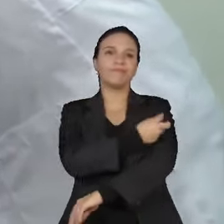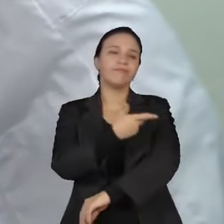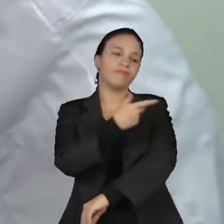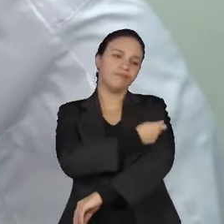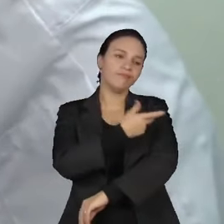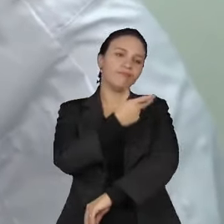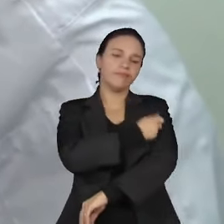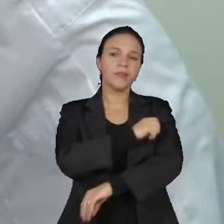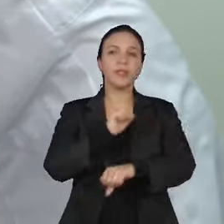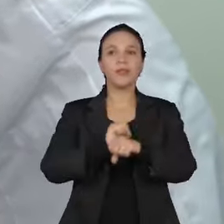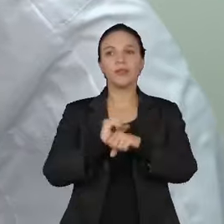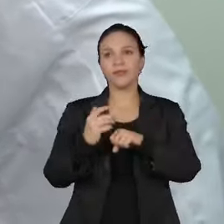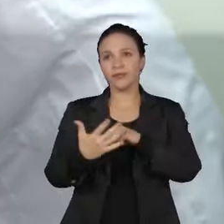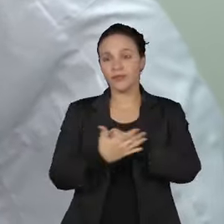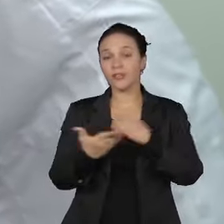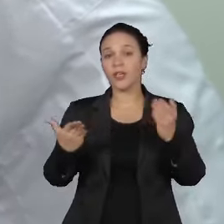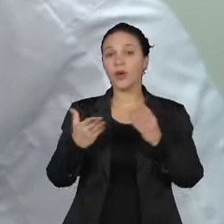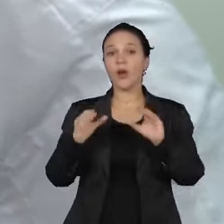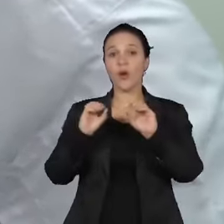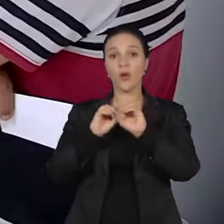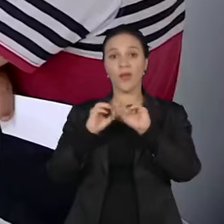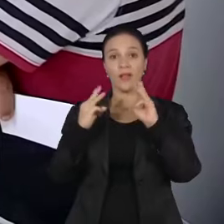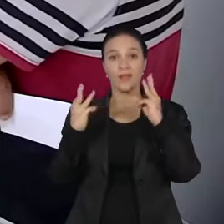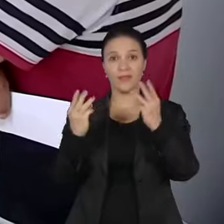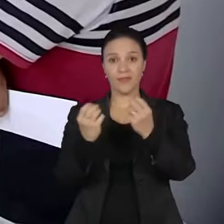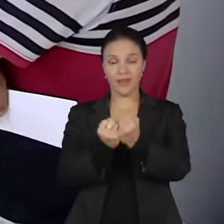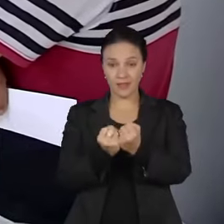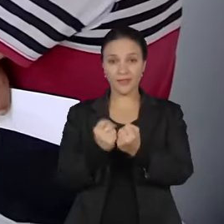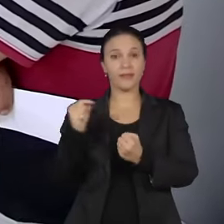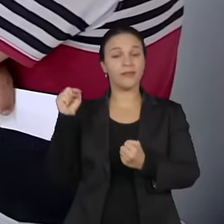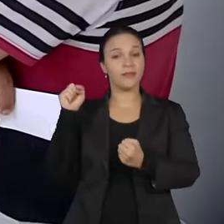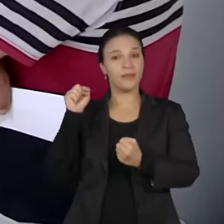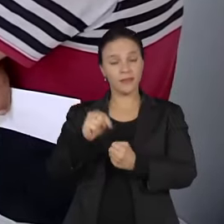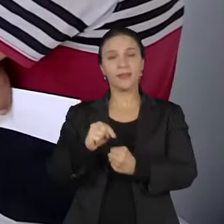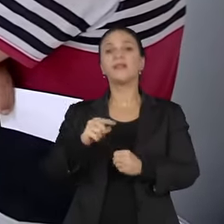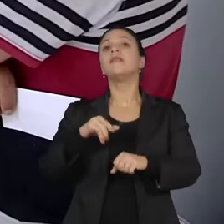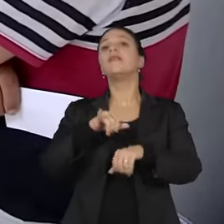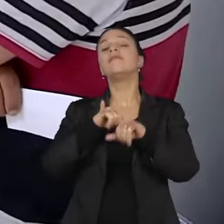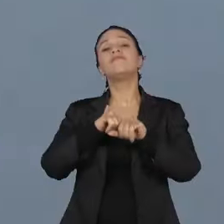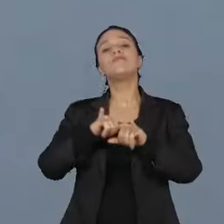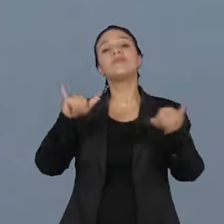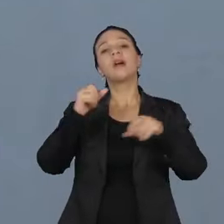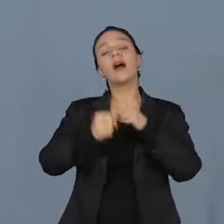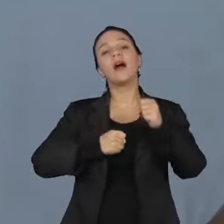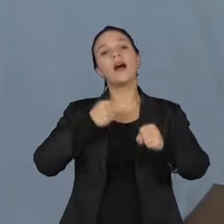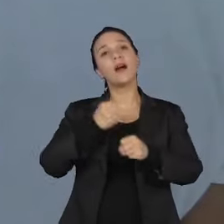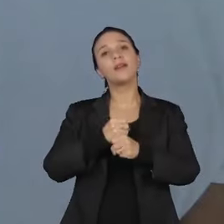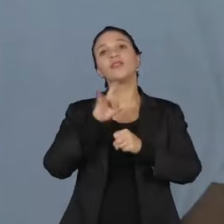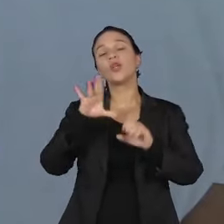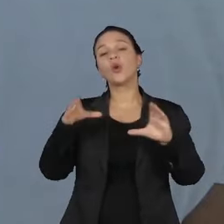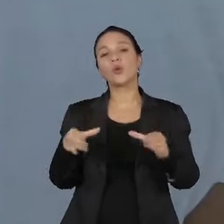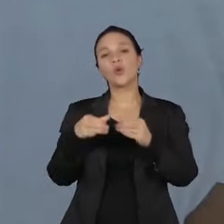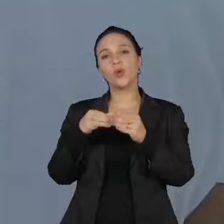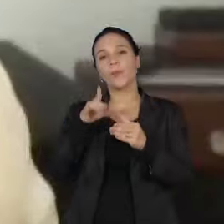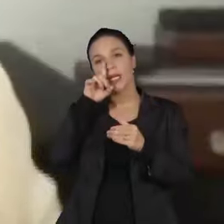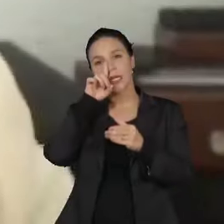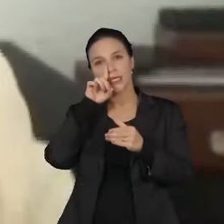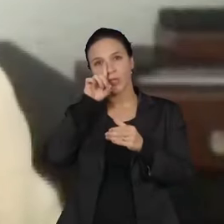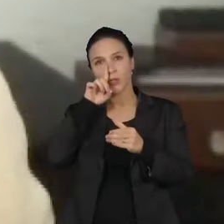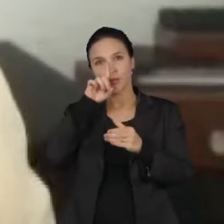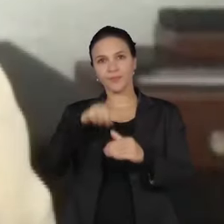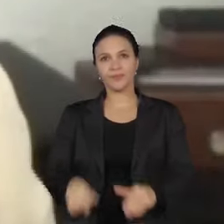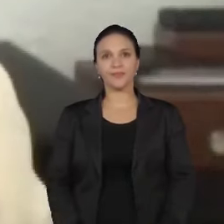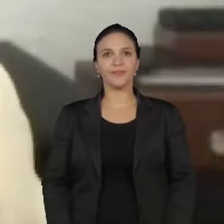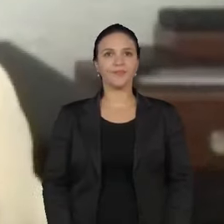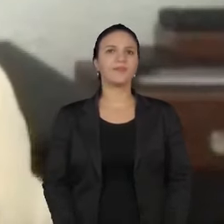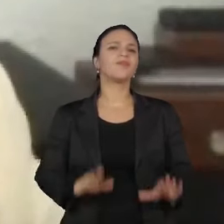a Covid-19, a Organização Mundial da Saúde preconiza a vacinação anual apenas para grupos de risco. E a gente